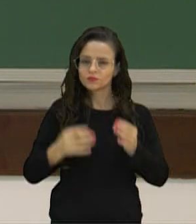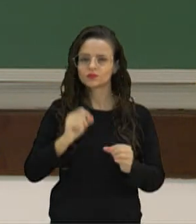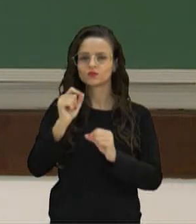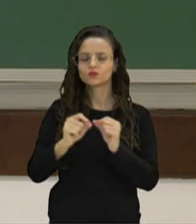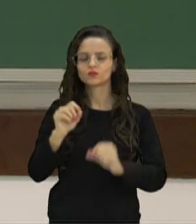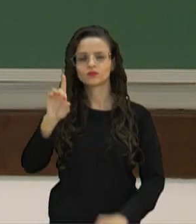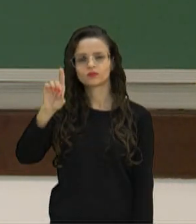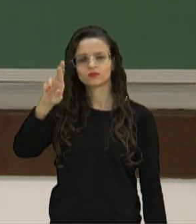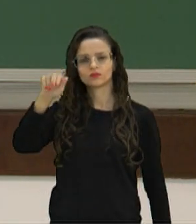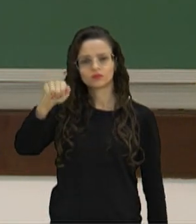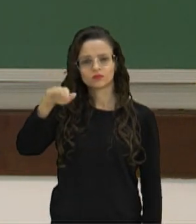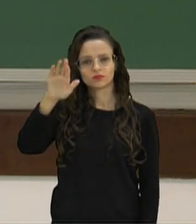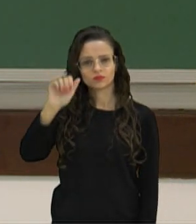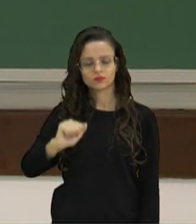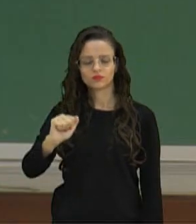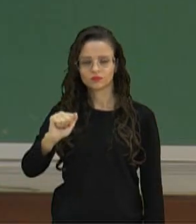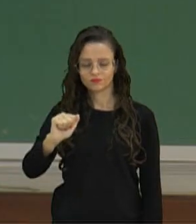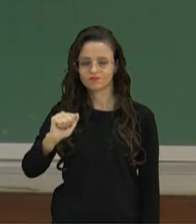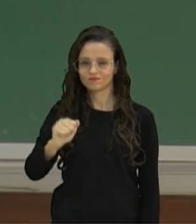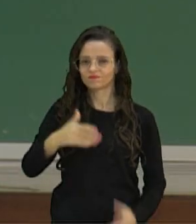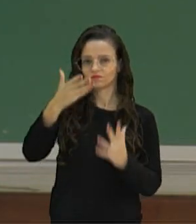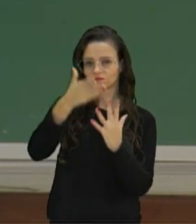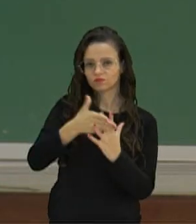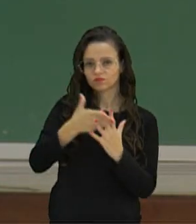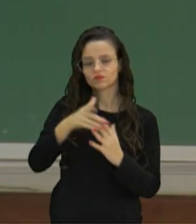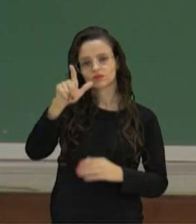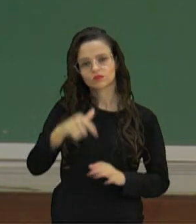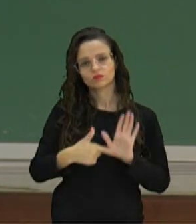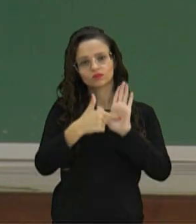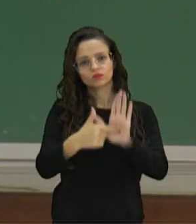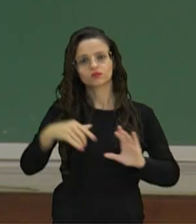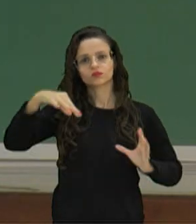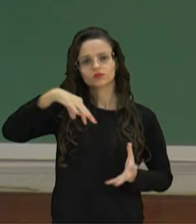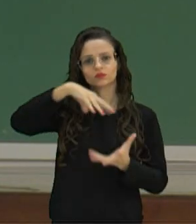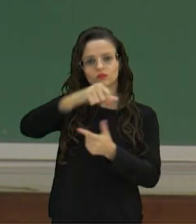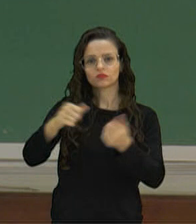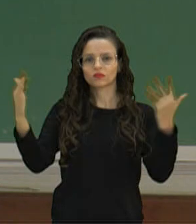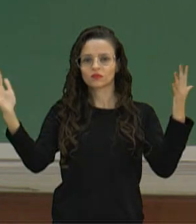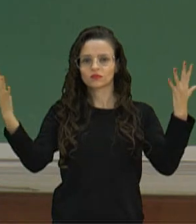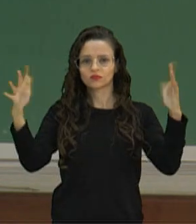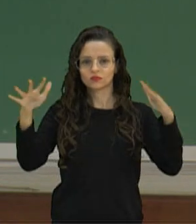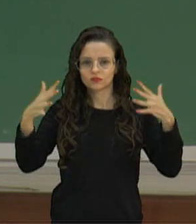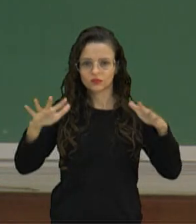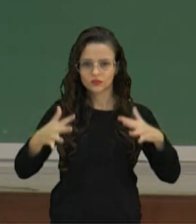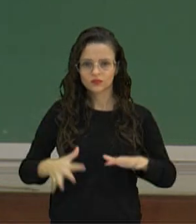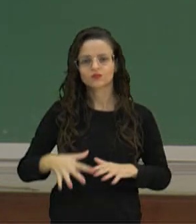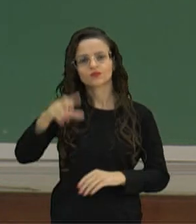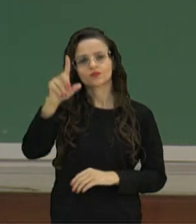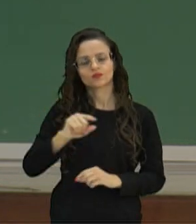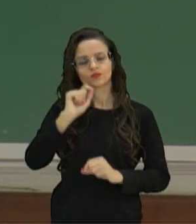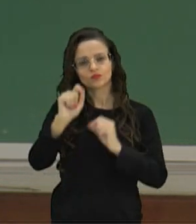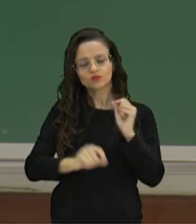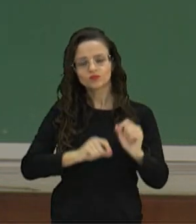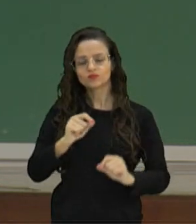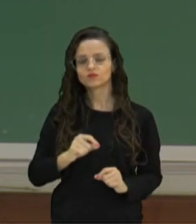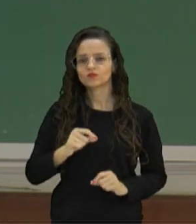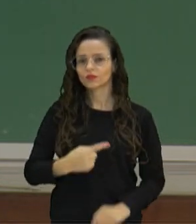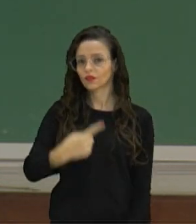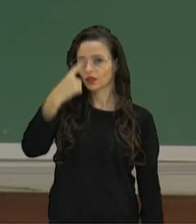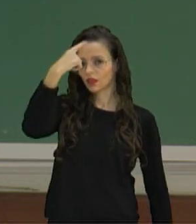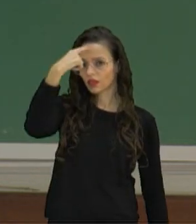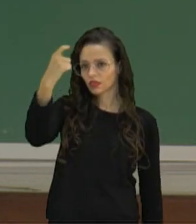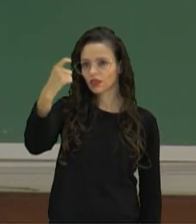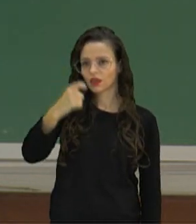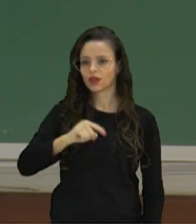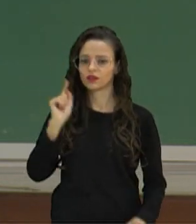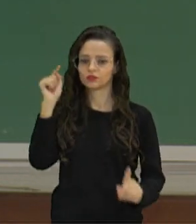a expressão de um mundo arruinado, um mundo em ruínas, né? Um mundo em que os ideais foram perdidos,